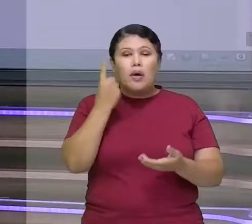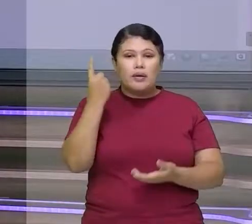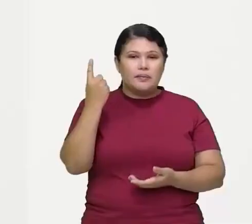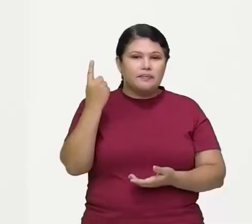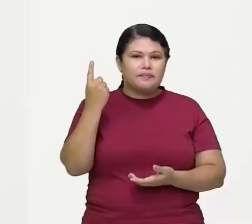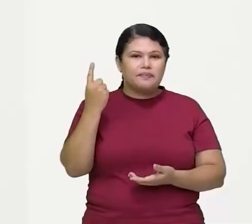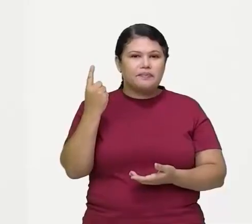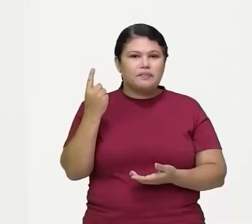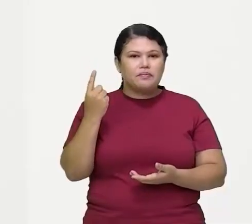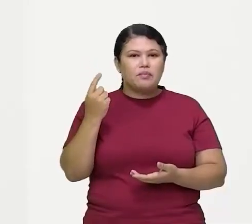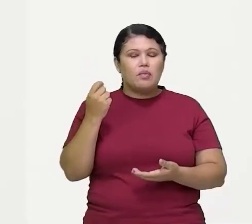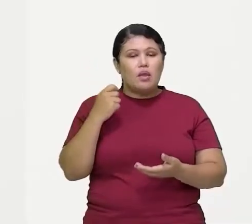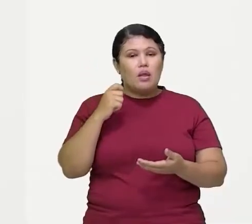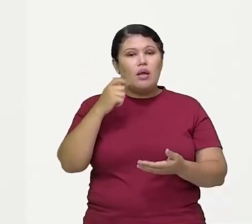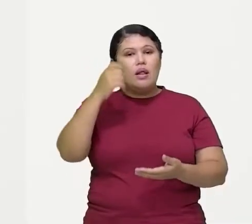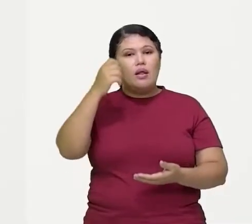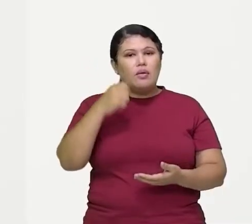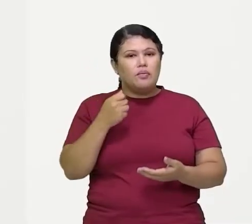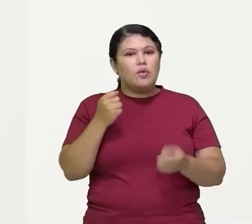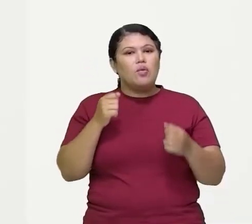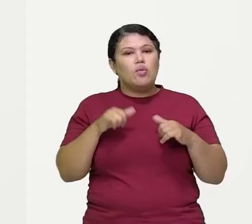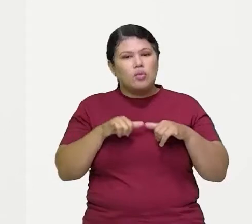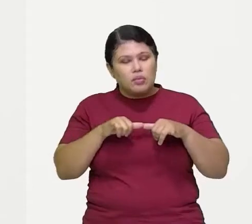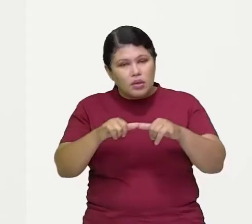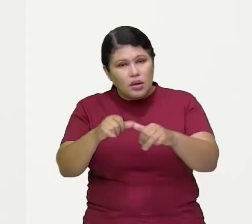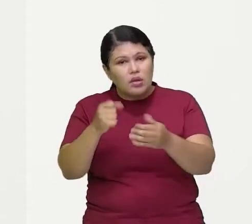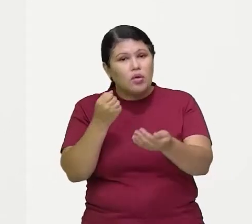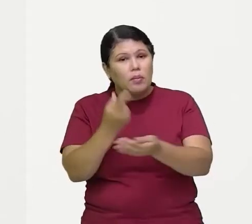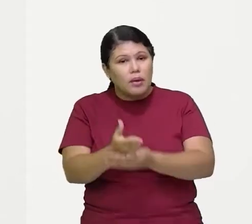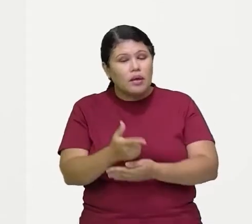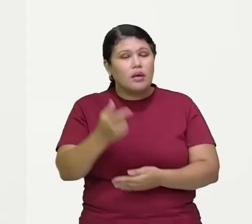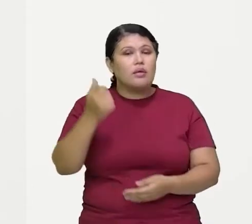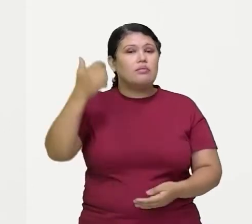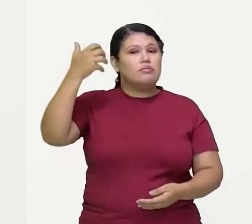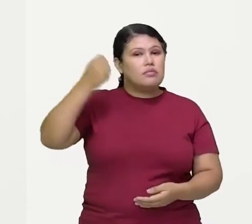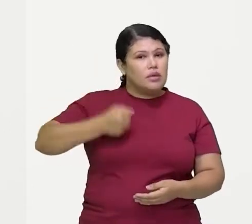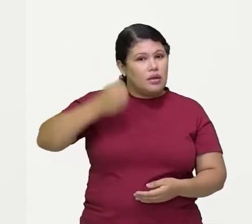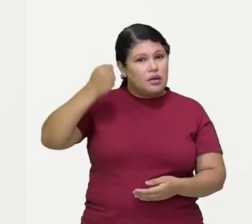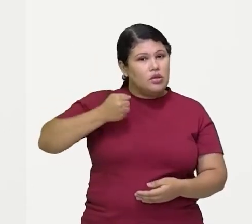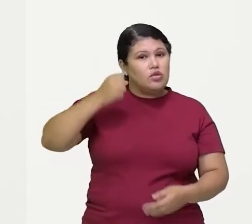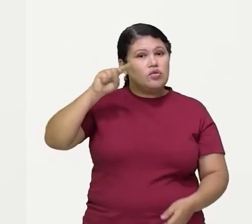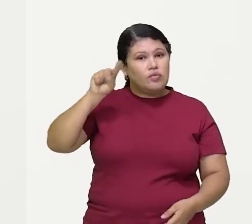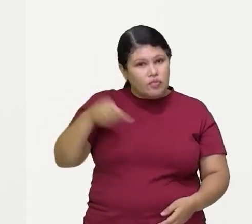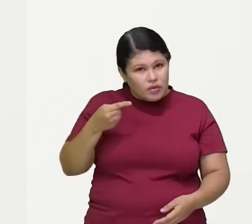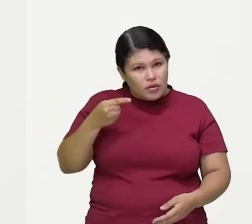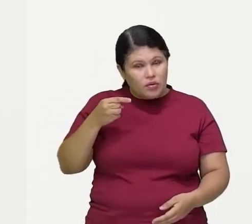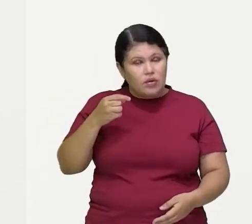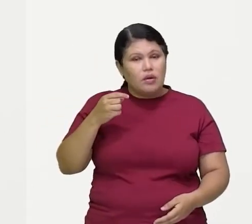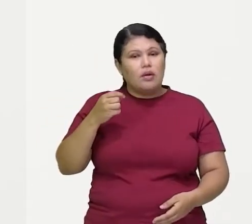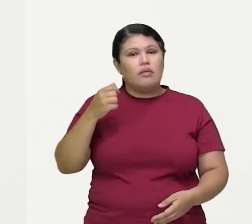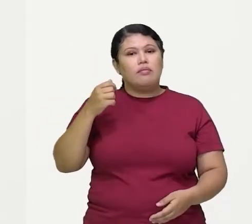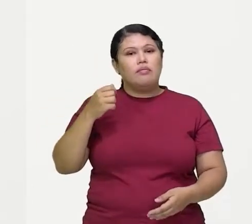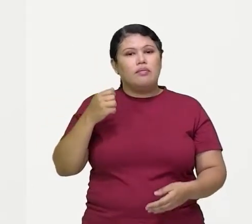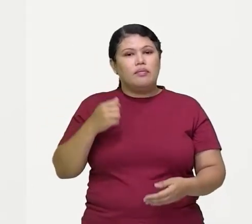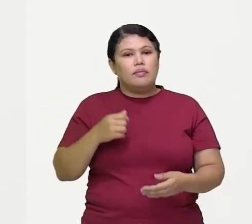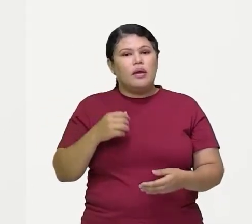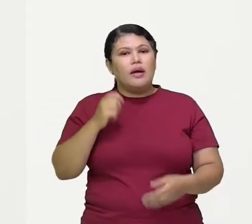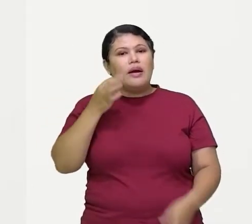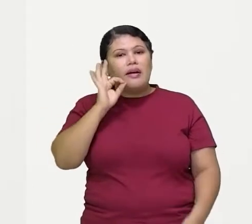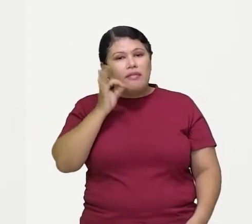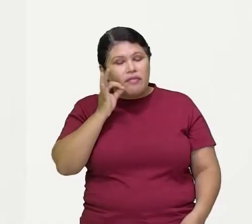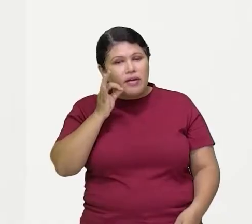fazer. Comprei no mercado leite, café, açúcar e